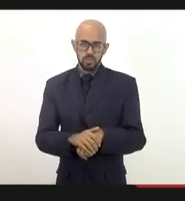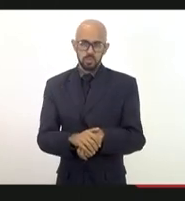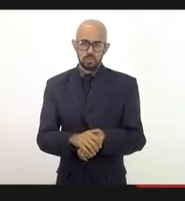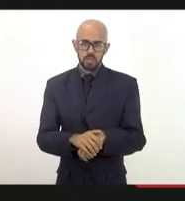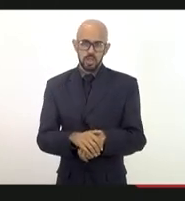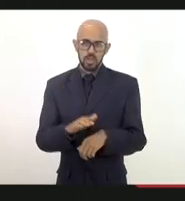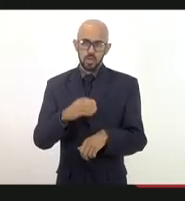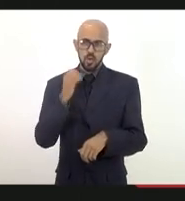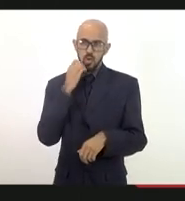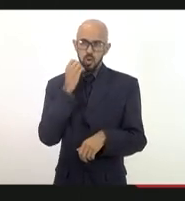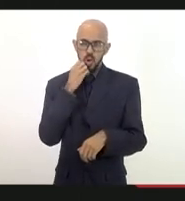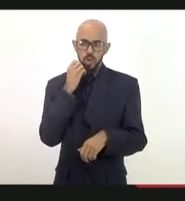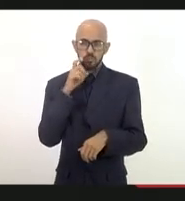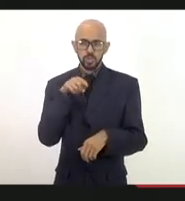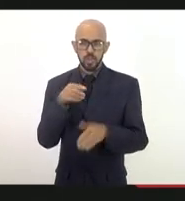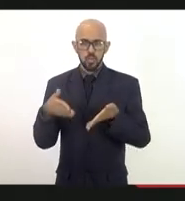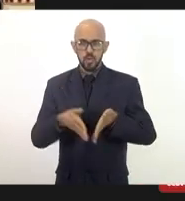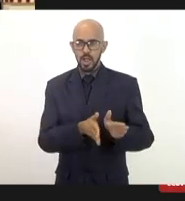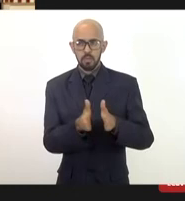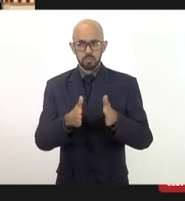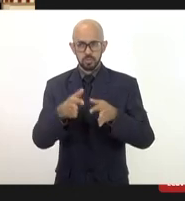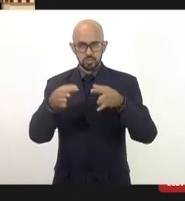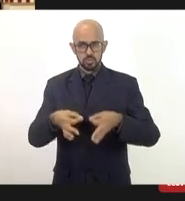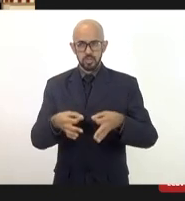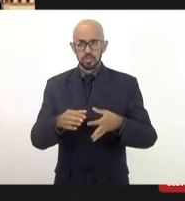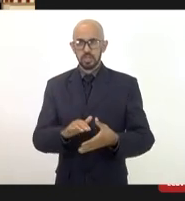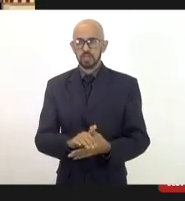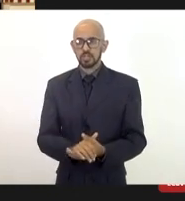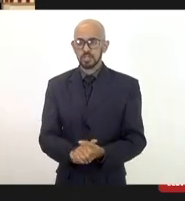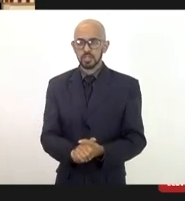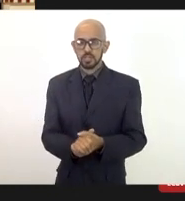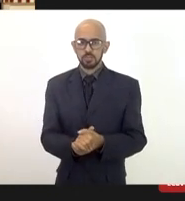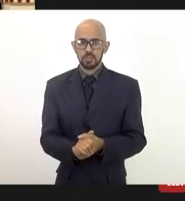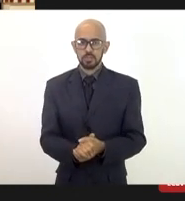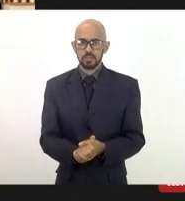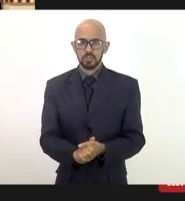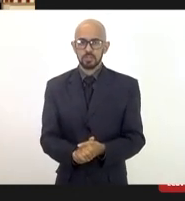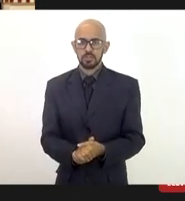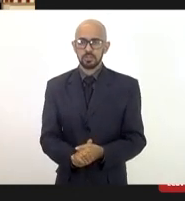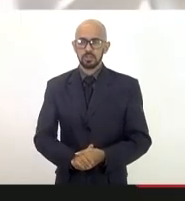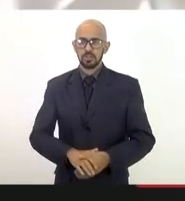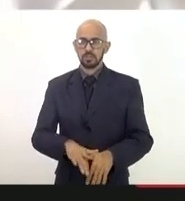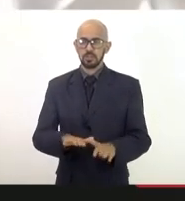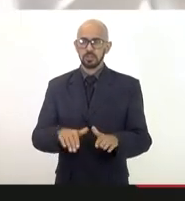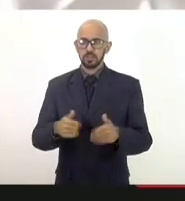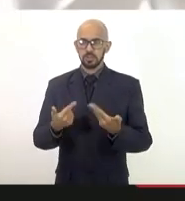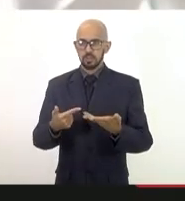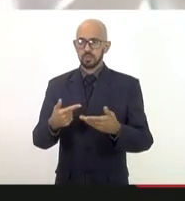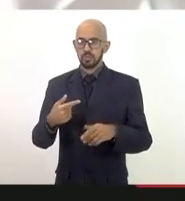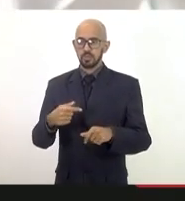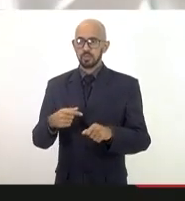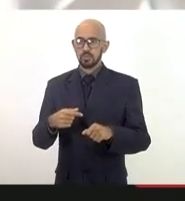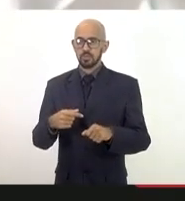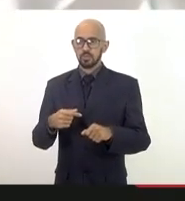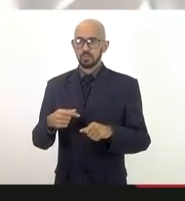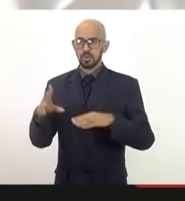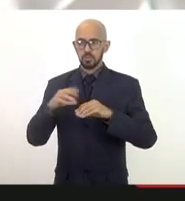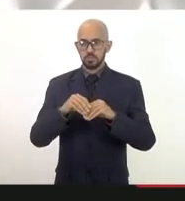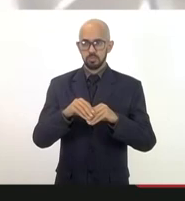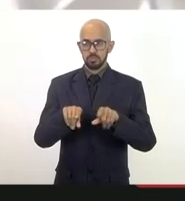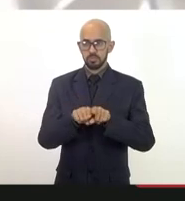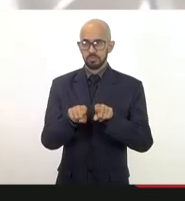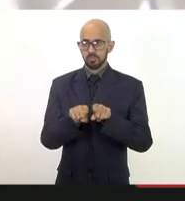Obviamente, é o caminho mais correto. Tá? Obrigado, desculpa. Só para contribuir, a Comissão